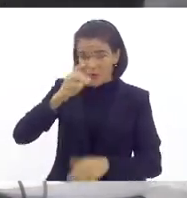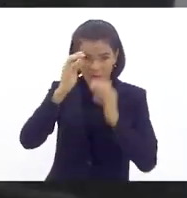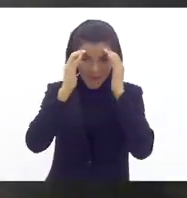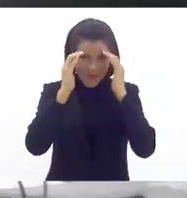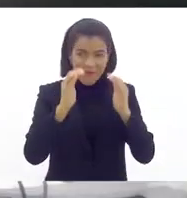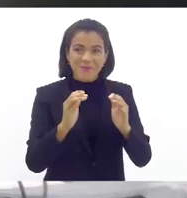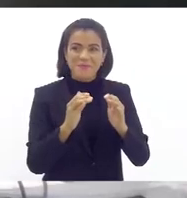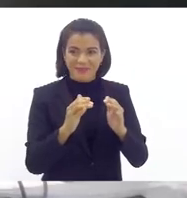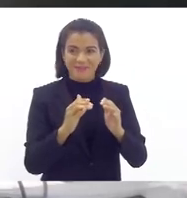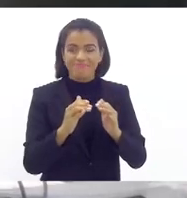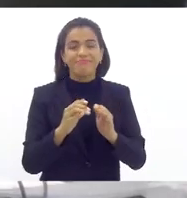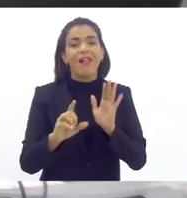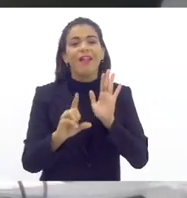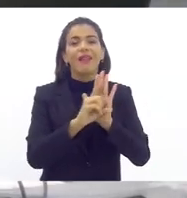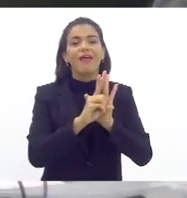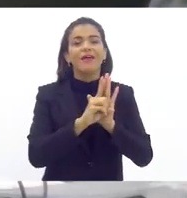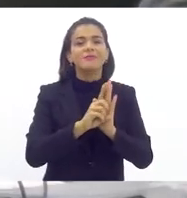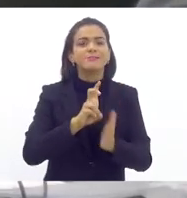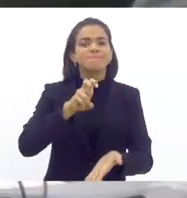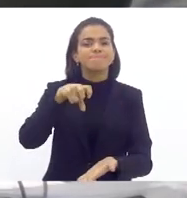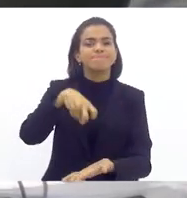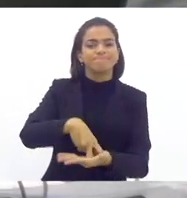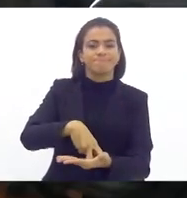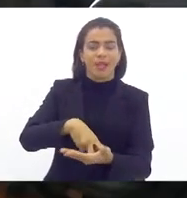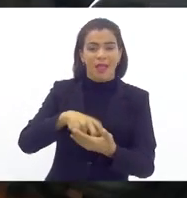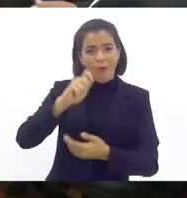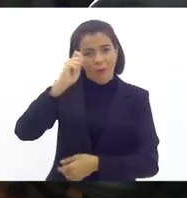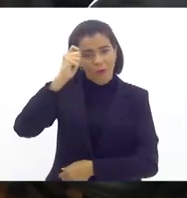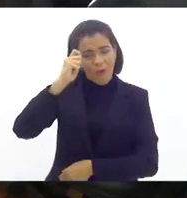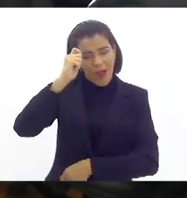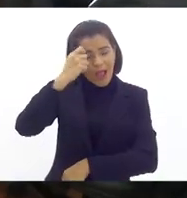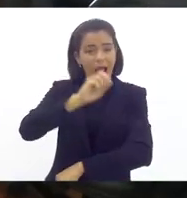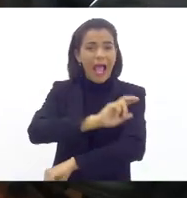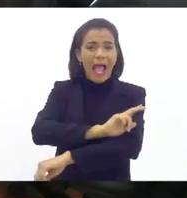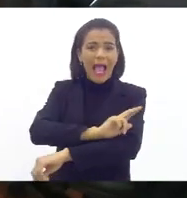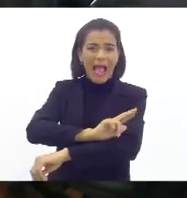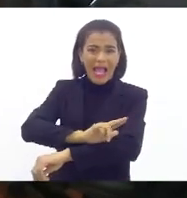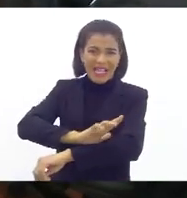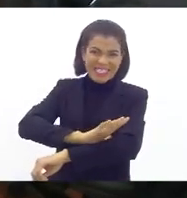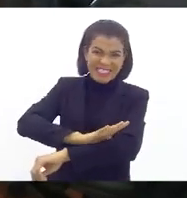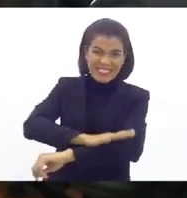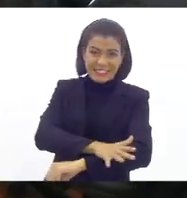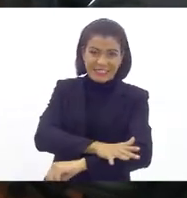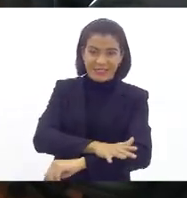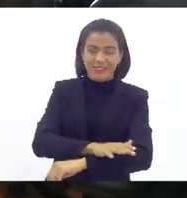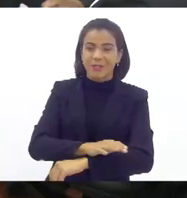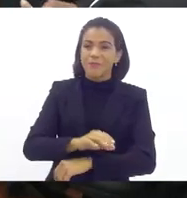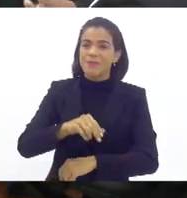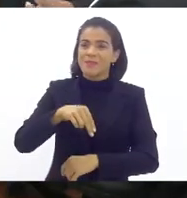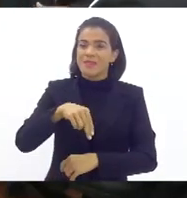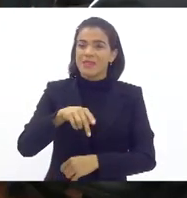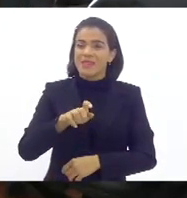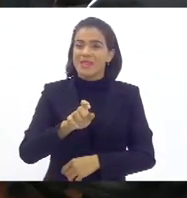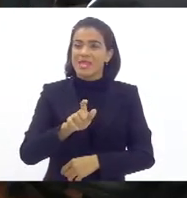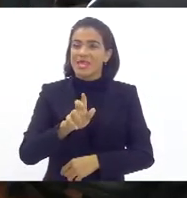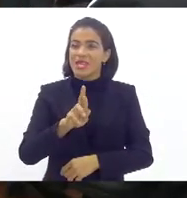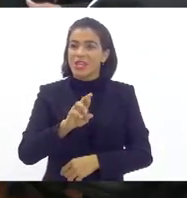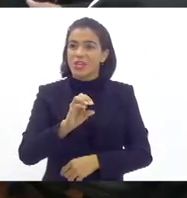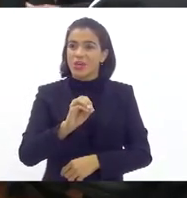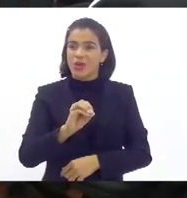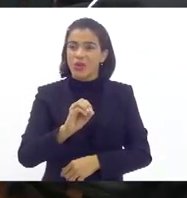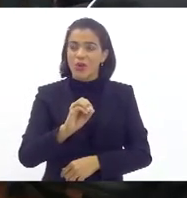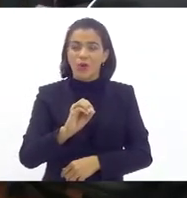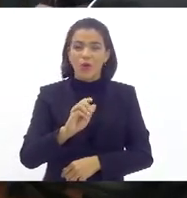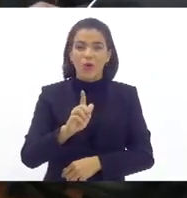leis que punem o racismo em qualquer estabelecimento. Negro Gum, é uma alegria contar